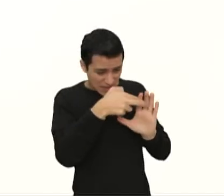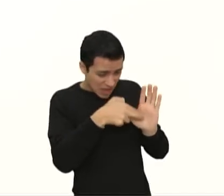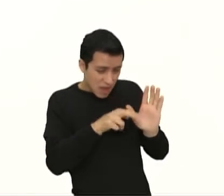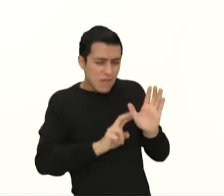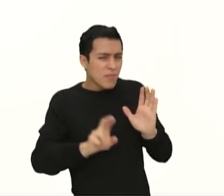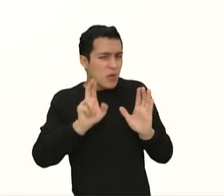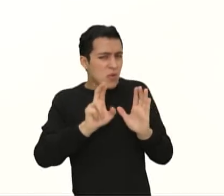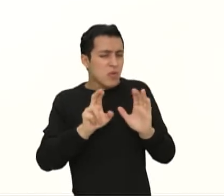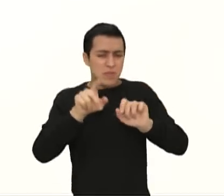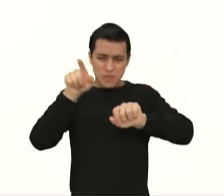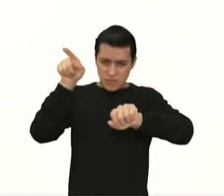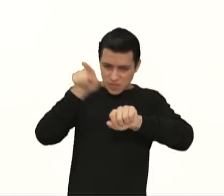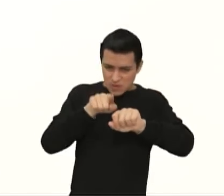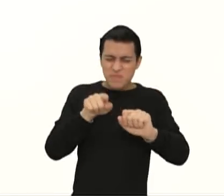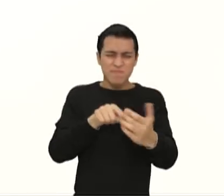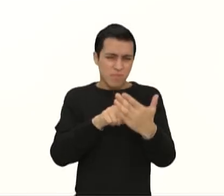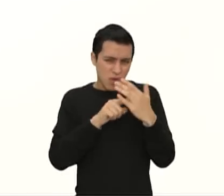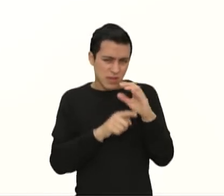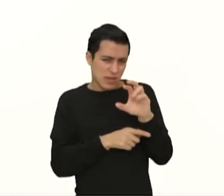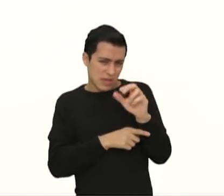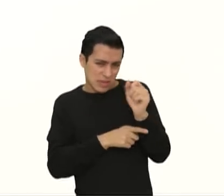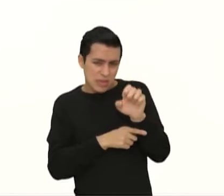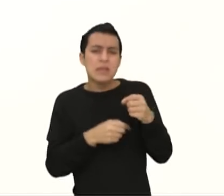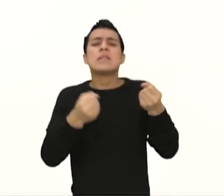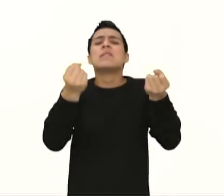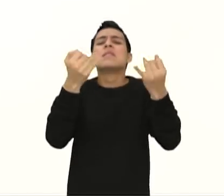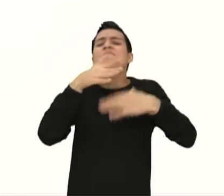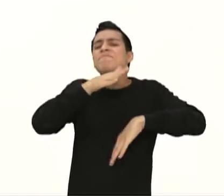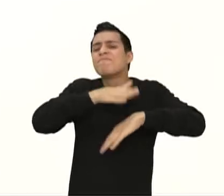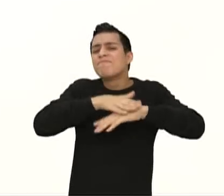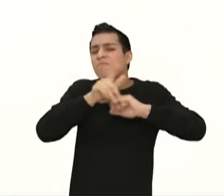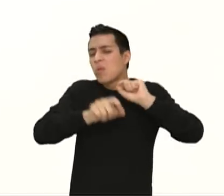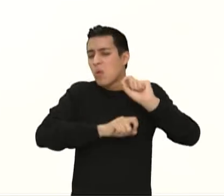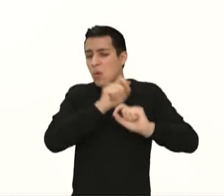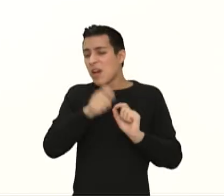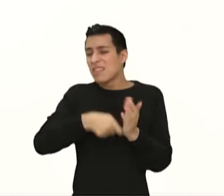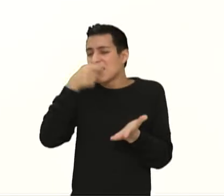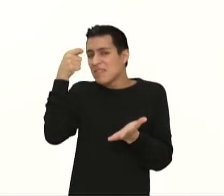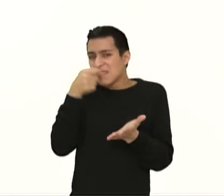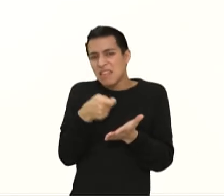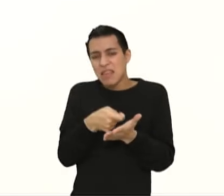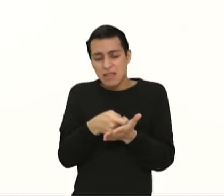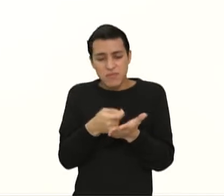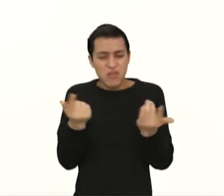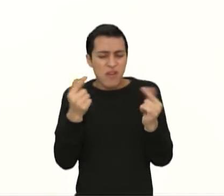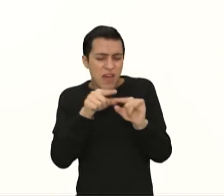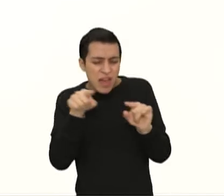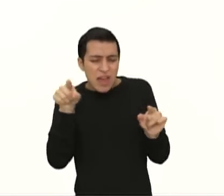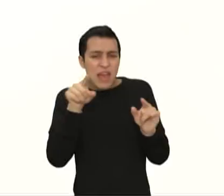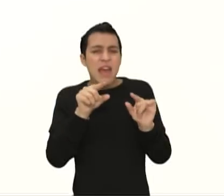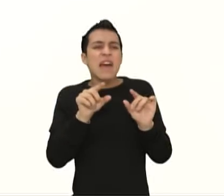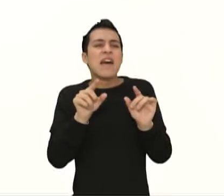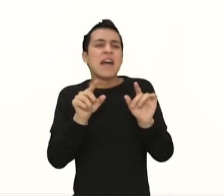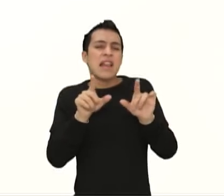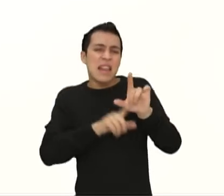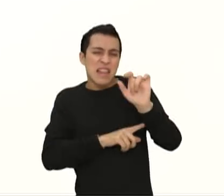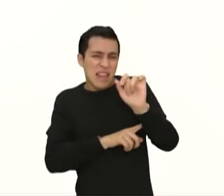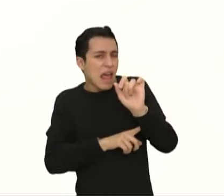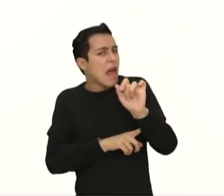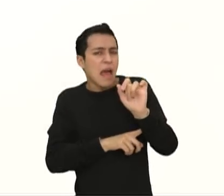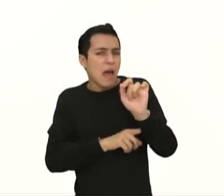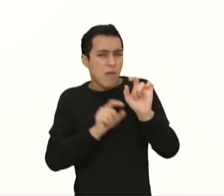uso do sinal indicativo de crase. Explique o que determinou essa afirmação da letra A. Faça